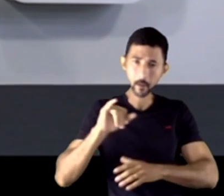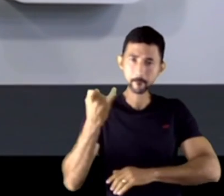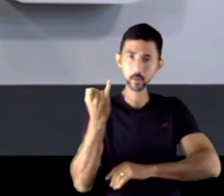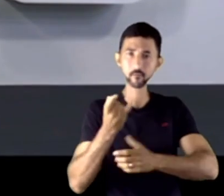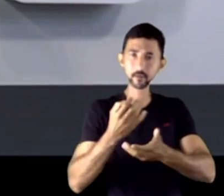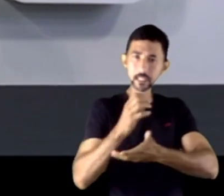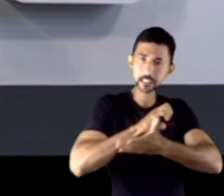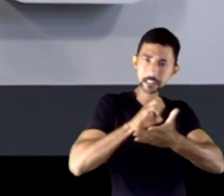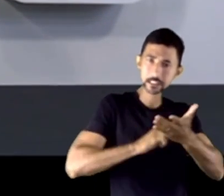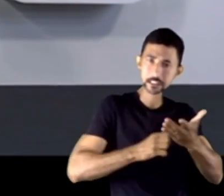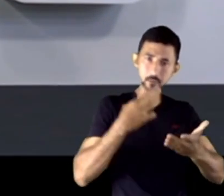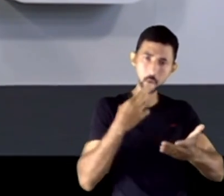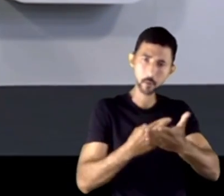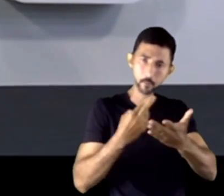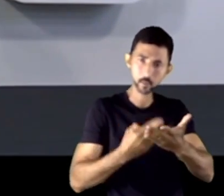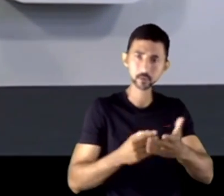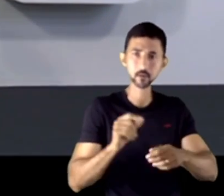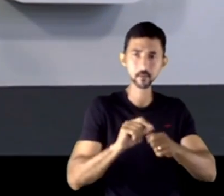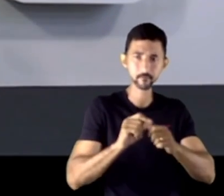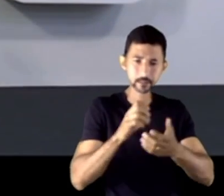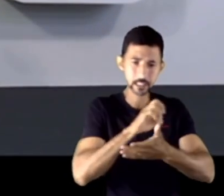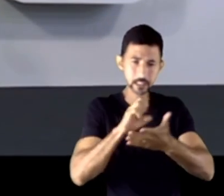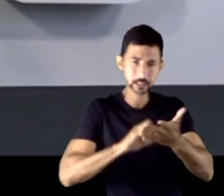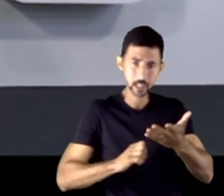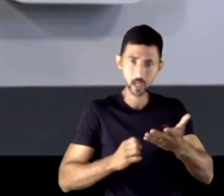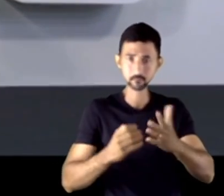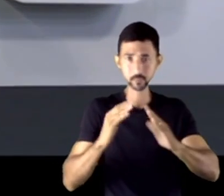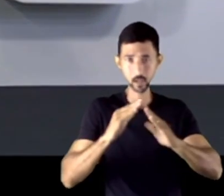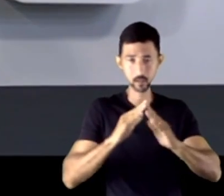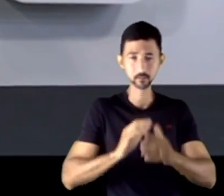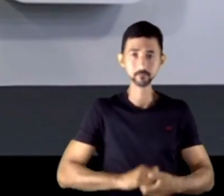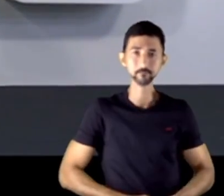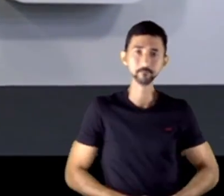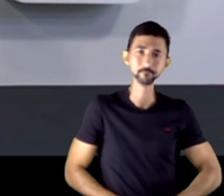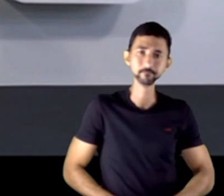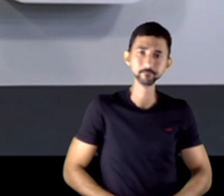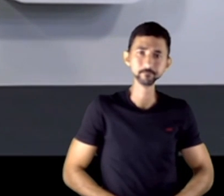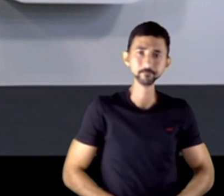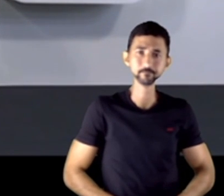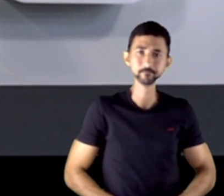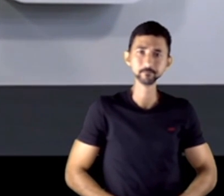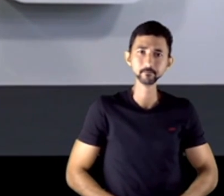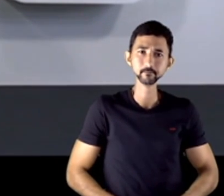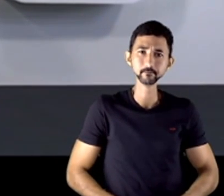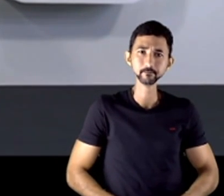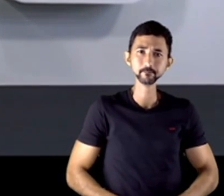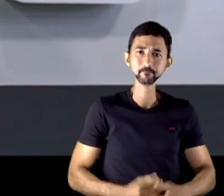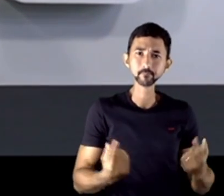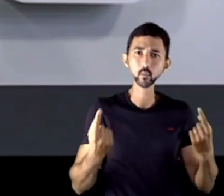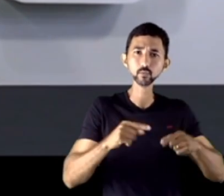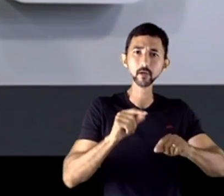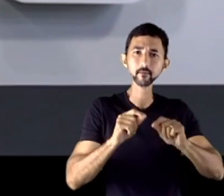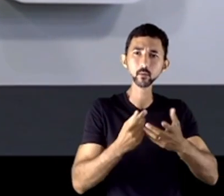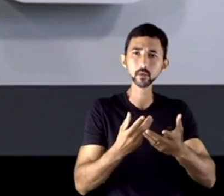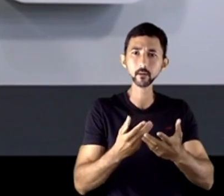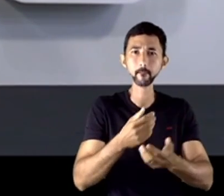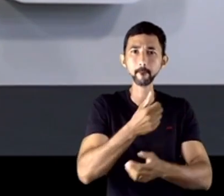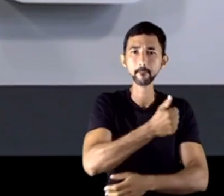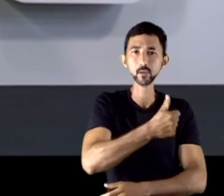tempo que você está em casa, principalmente para fazer as atividades da escola. Então, o desafio vai ser pegar